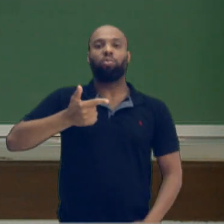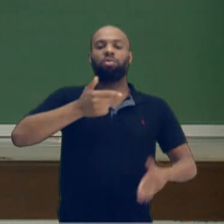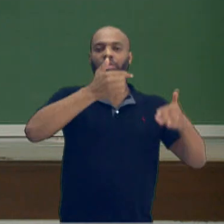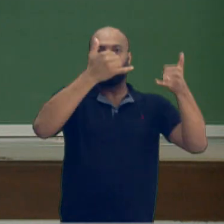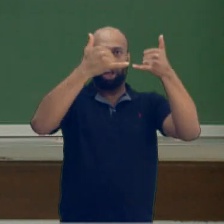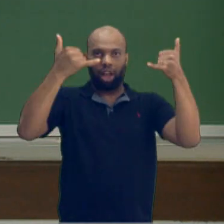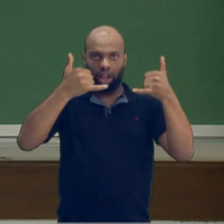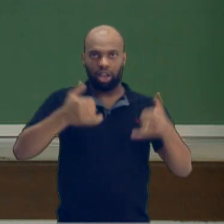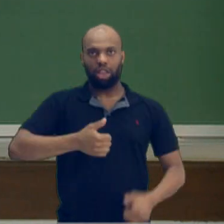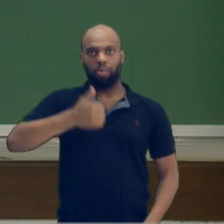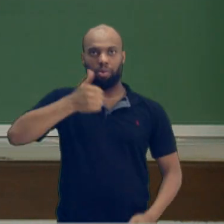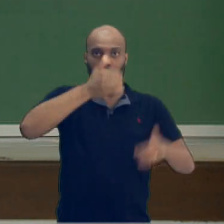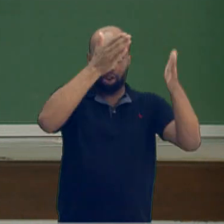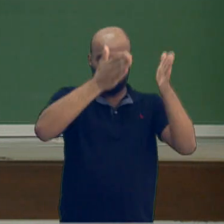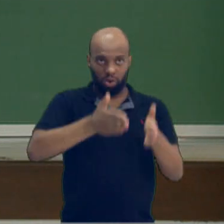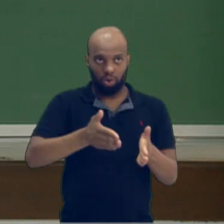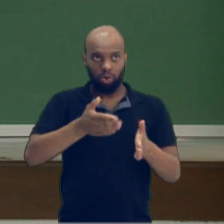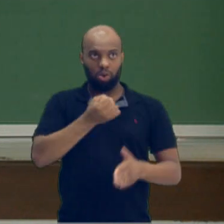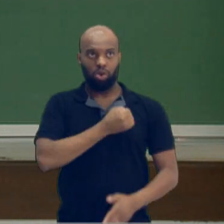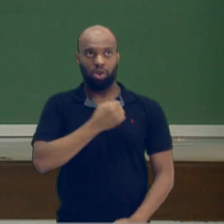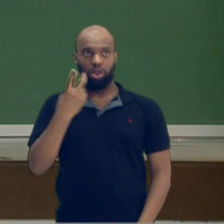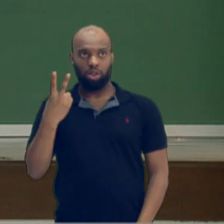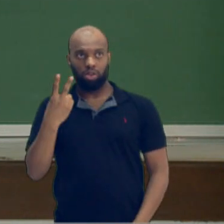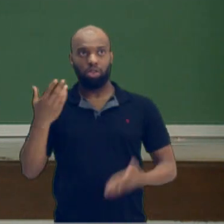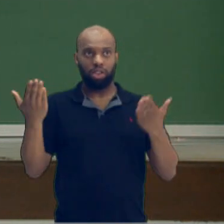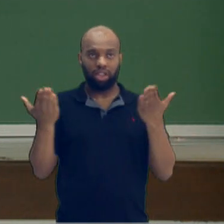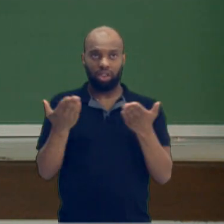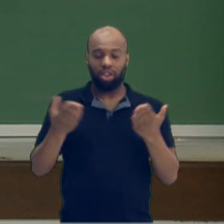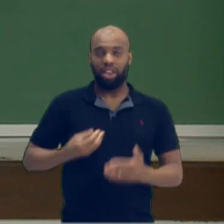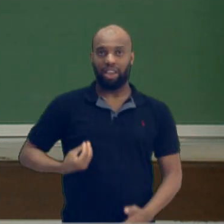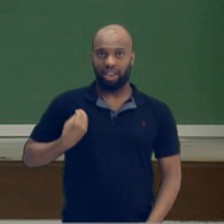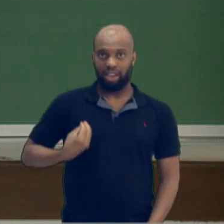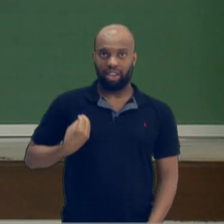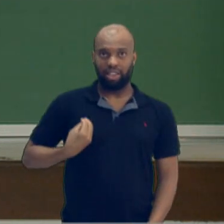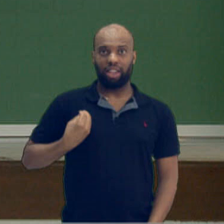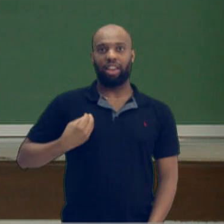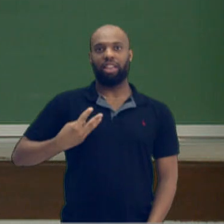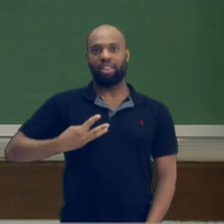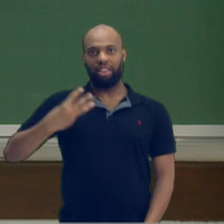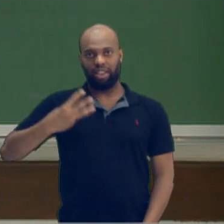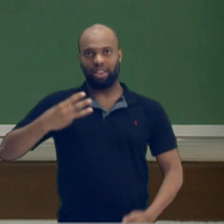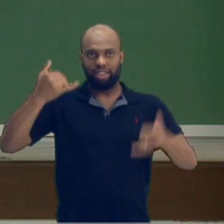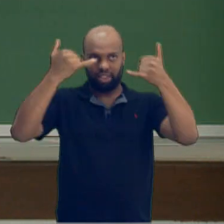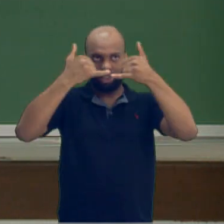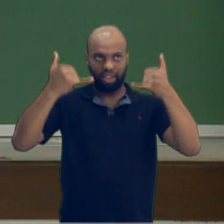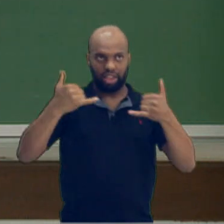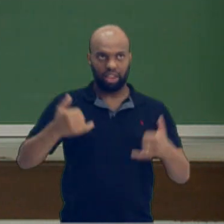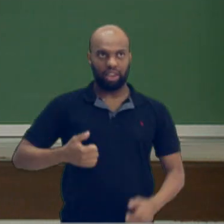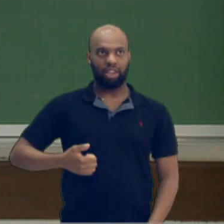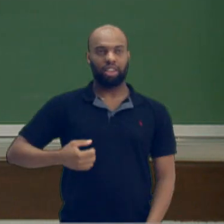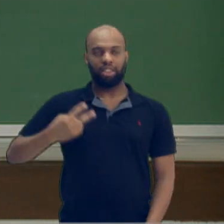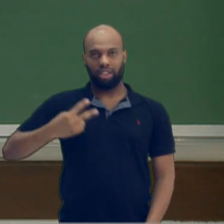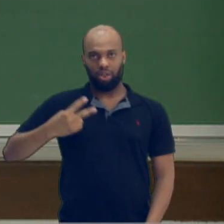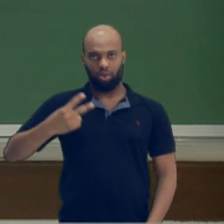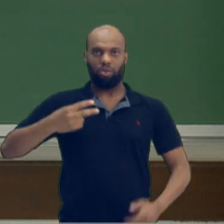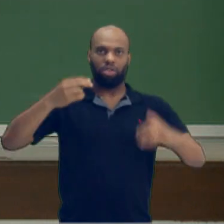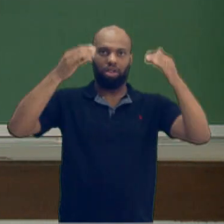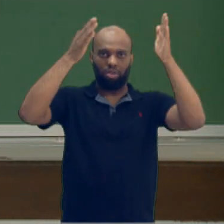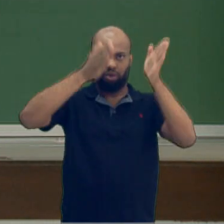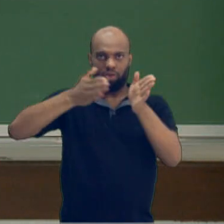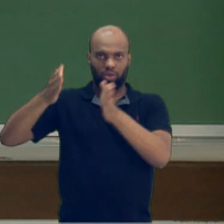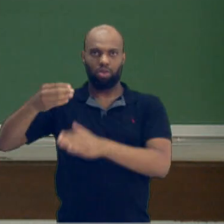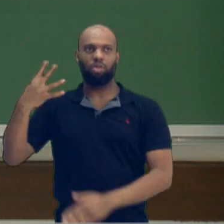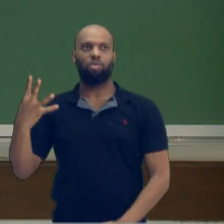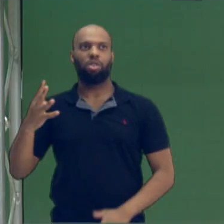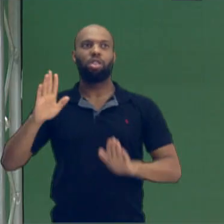é o elemento 2. E o elemento que está na terceira linha, segunda coluna, o elemento 4. Então, esta matriz tem todos